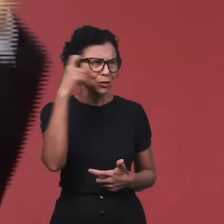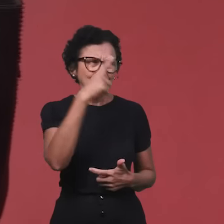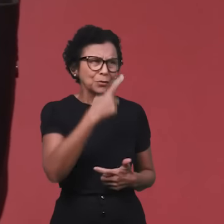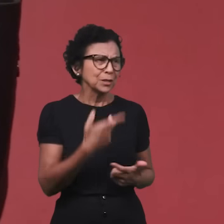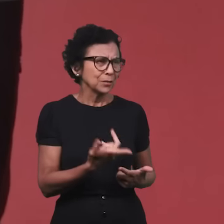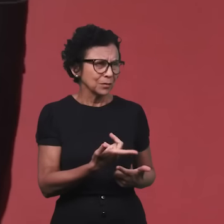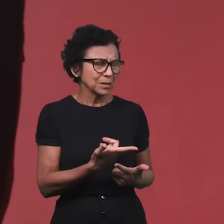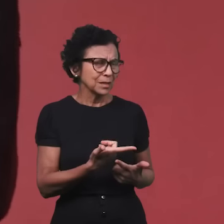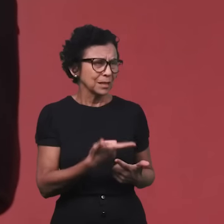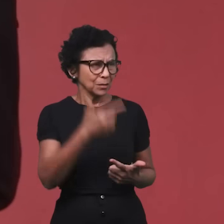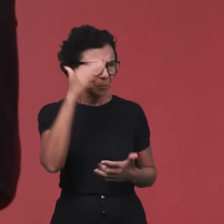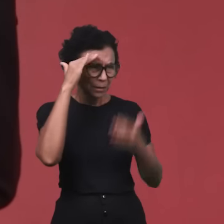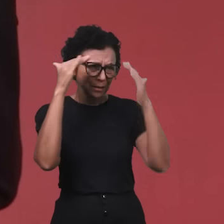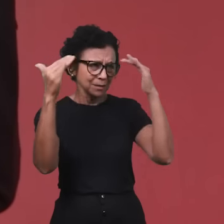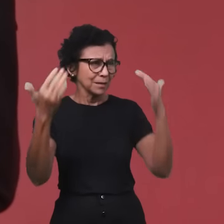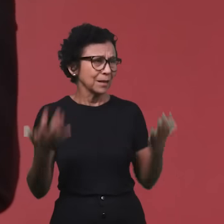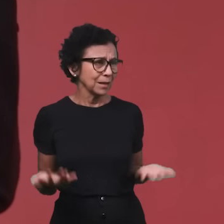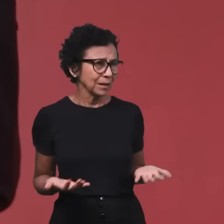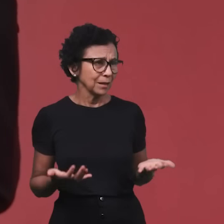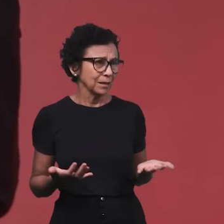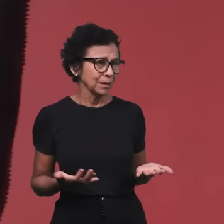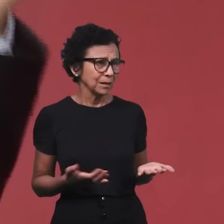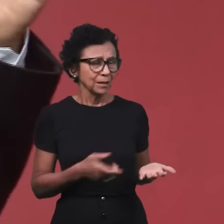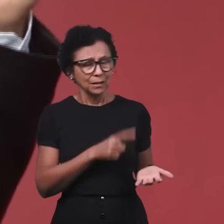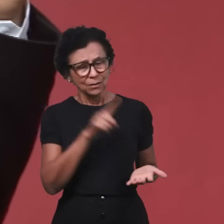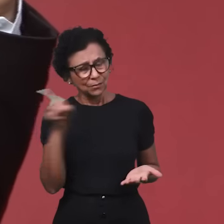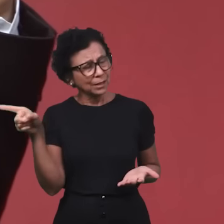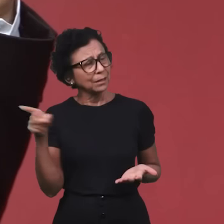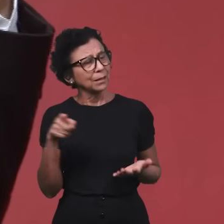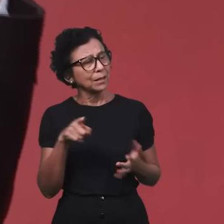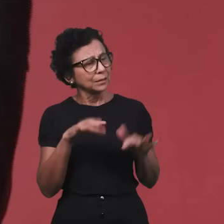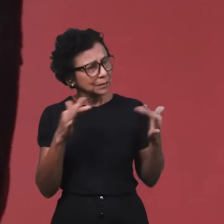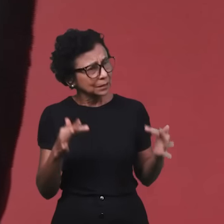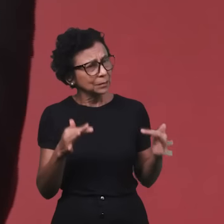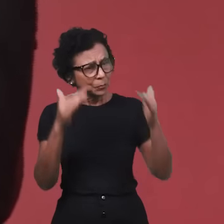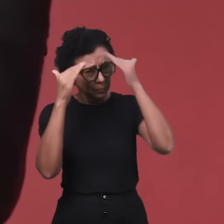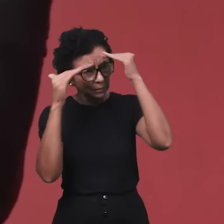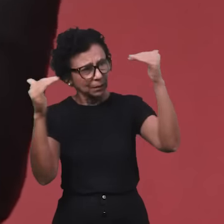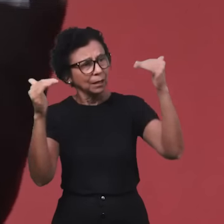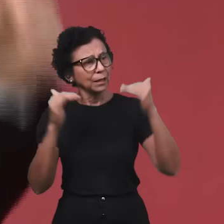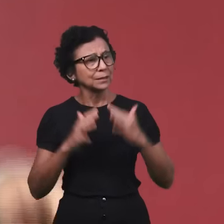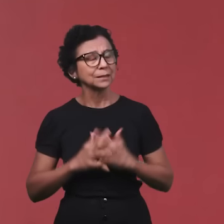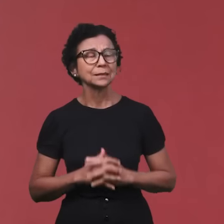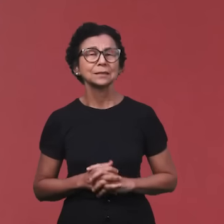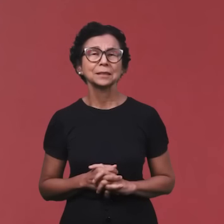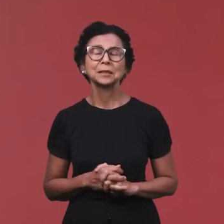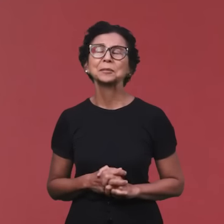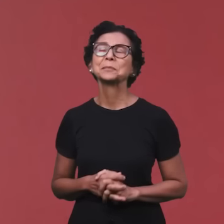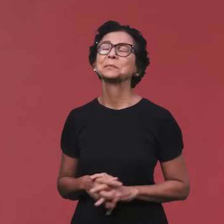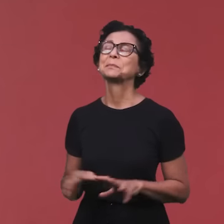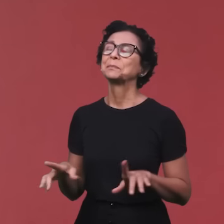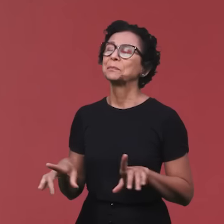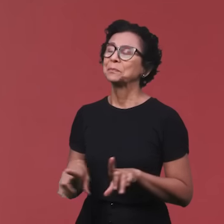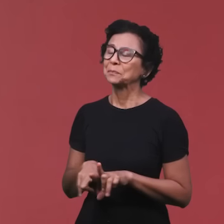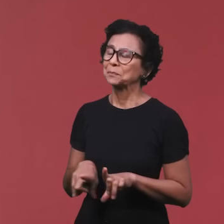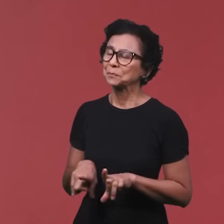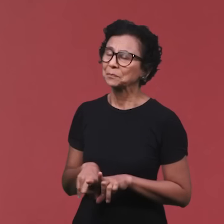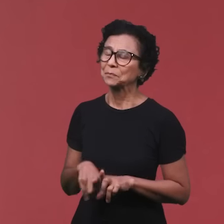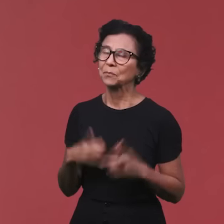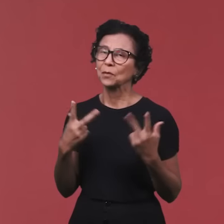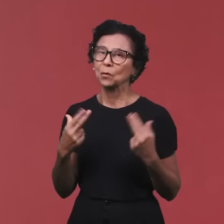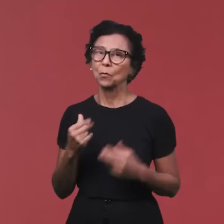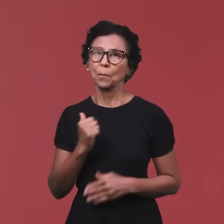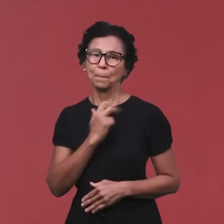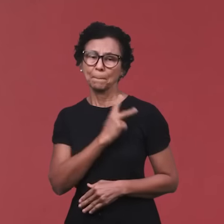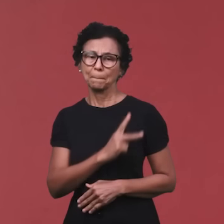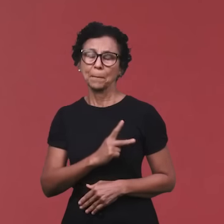a simplicidade do Evangelho. É aquilo que quando Paulo, né, toda a inteligência dele, ele se fez pequeno